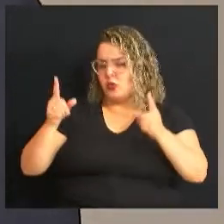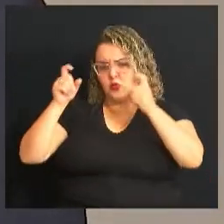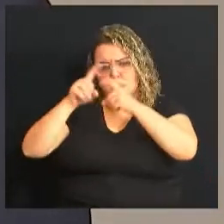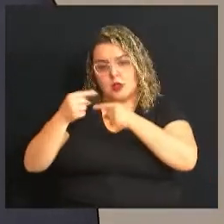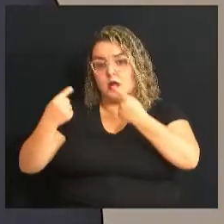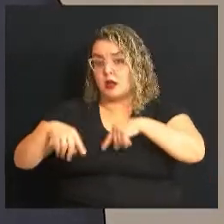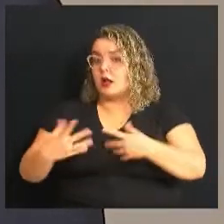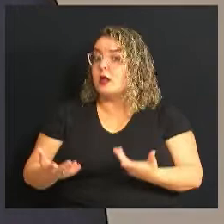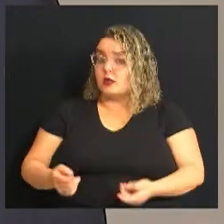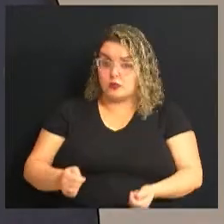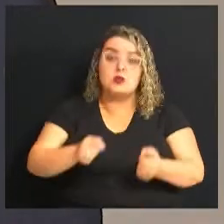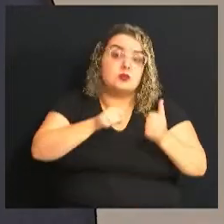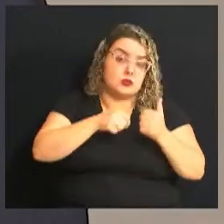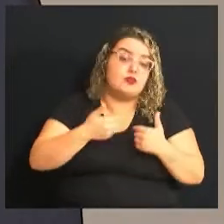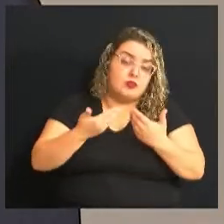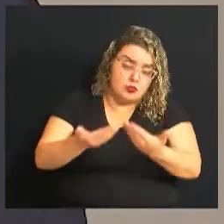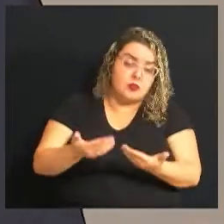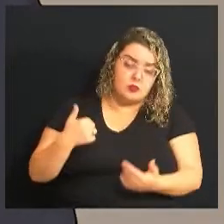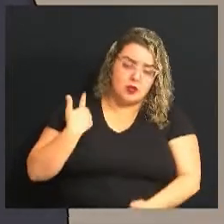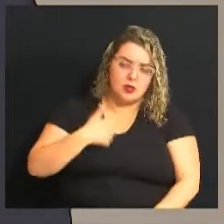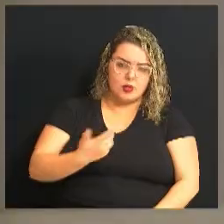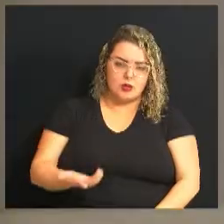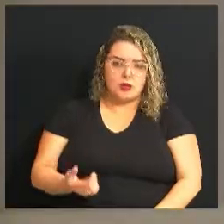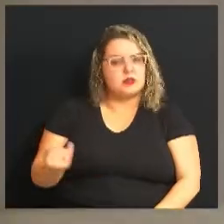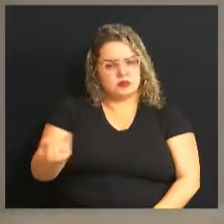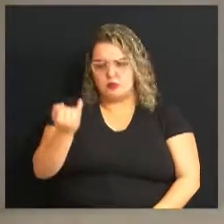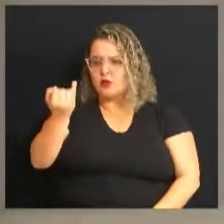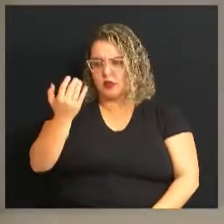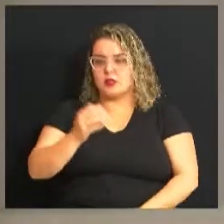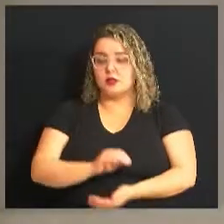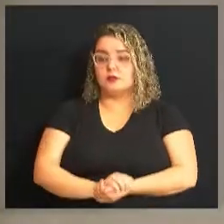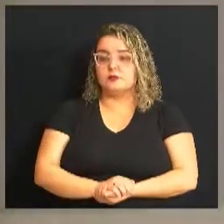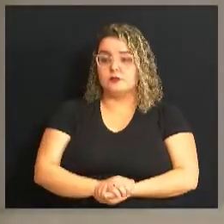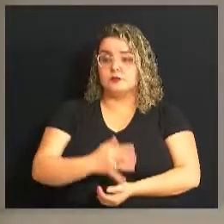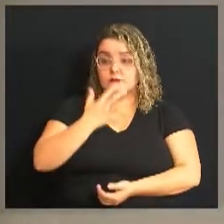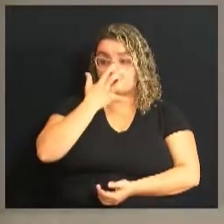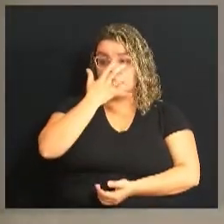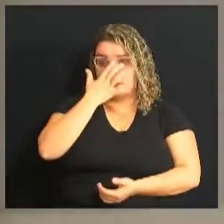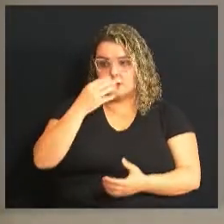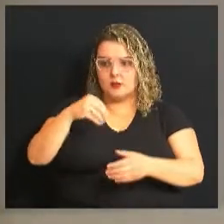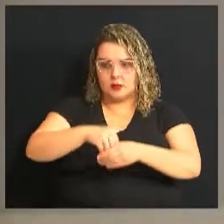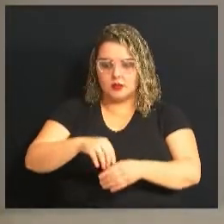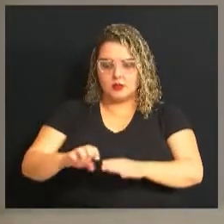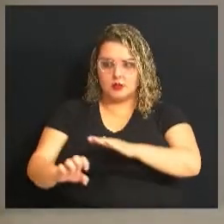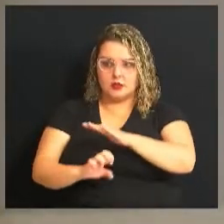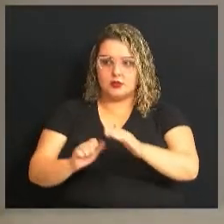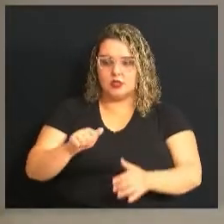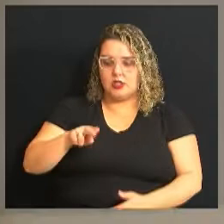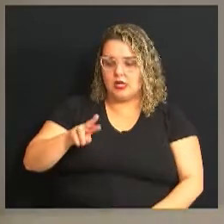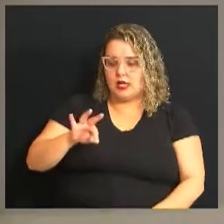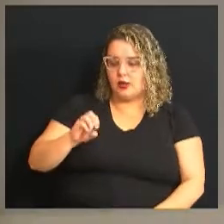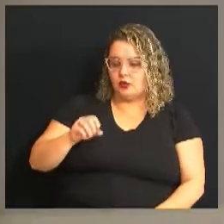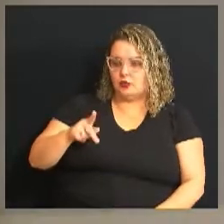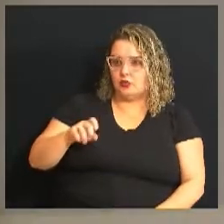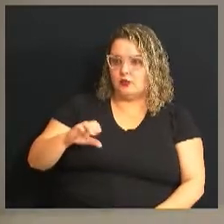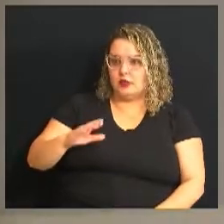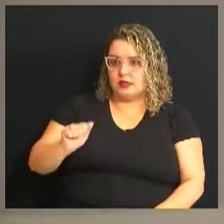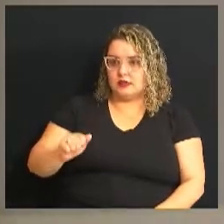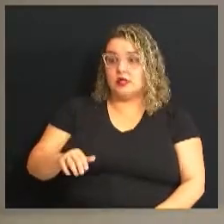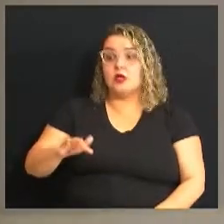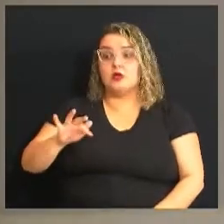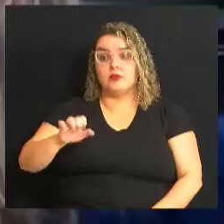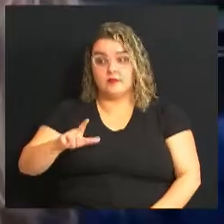benefícios também que são apresentados para nós. Muito importante isso. Já dentro da empresa de autopeças, onde o Felipe trabalha como